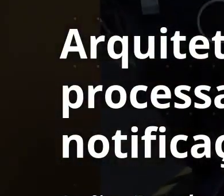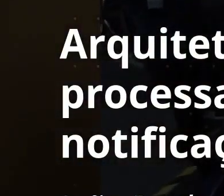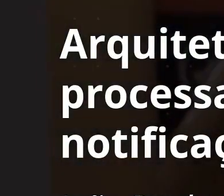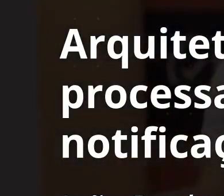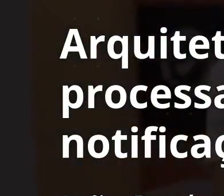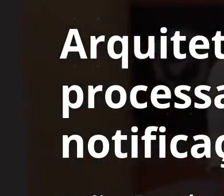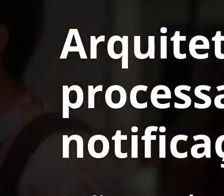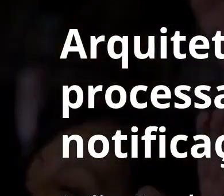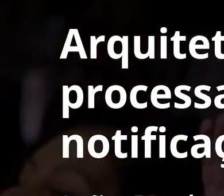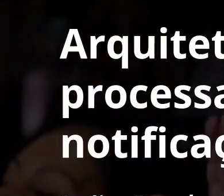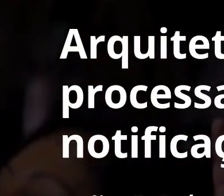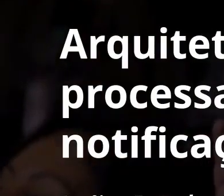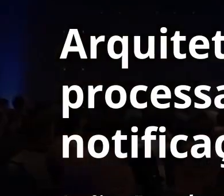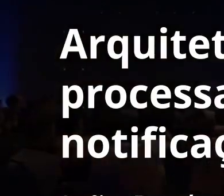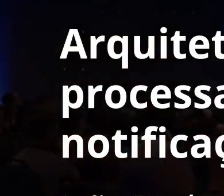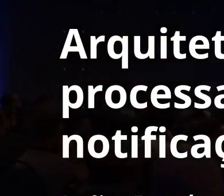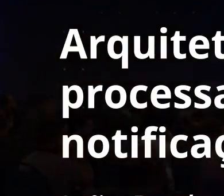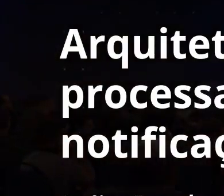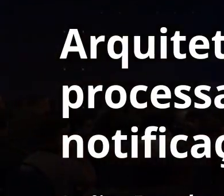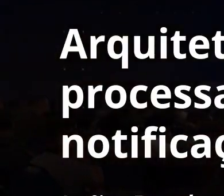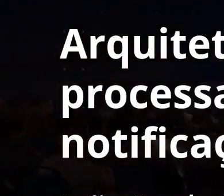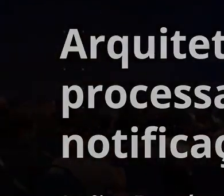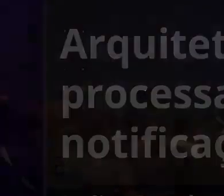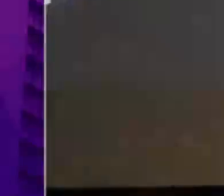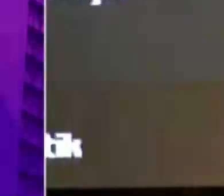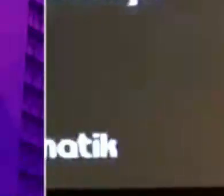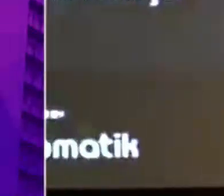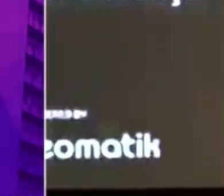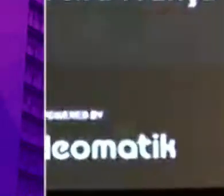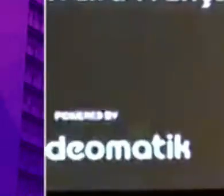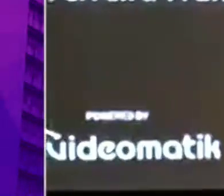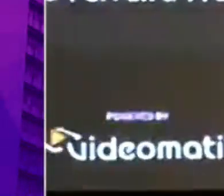Seja muito bem-vindo, João Paulo, o passador está ali e o palco é todo seu.